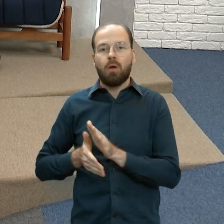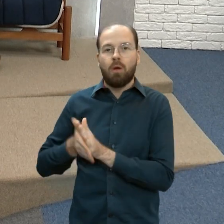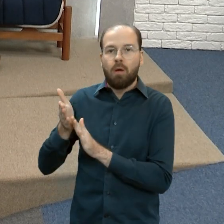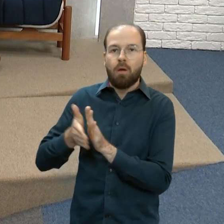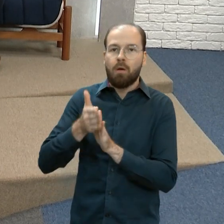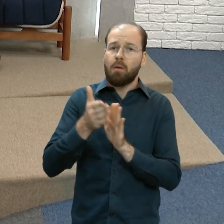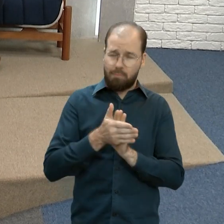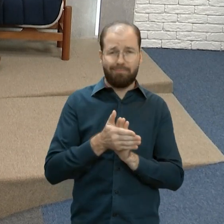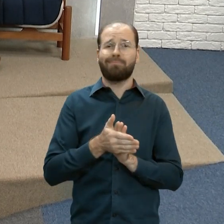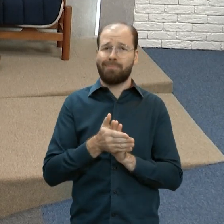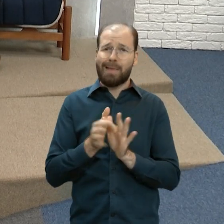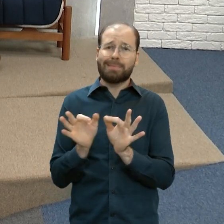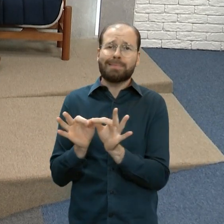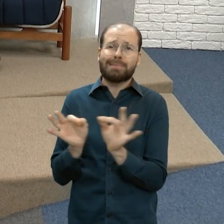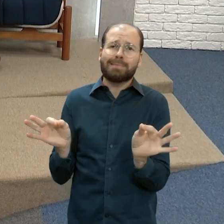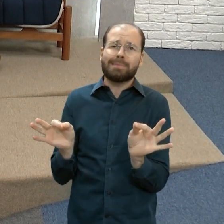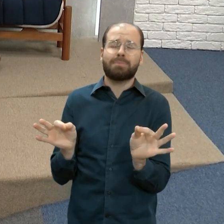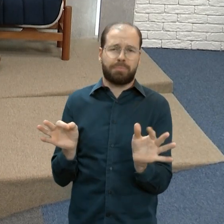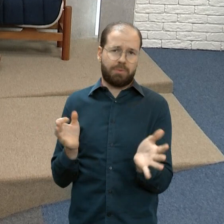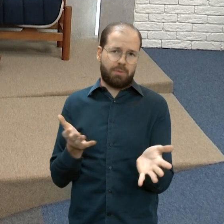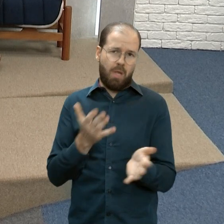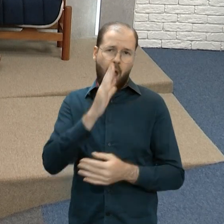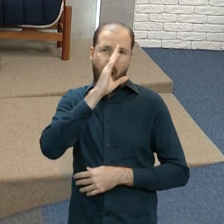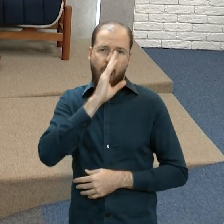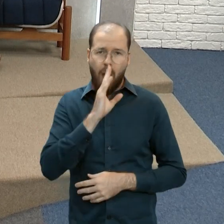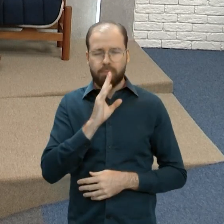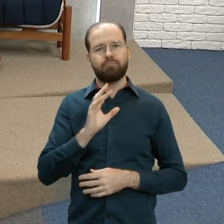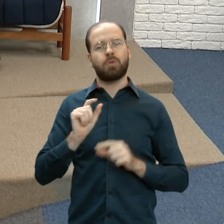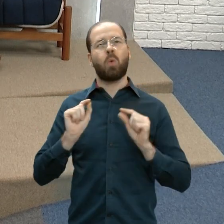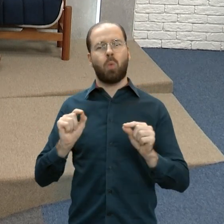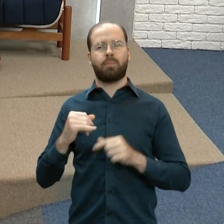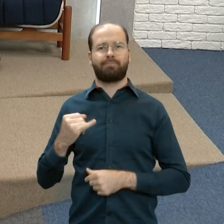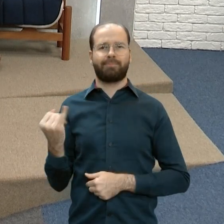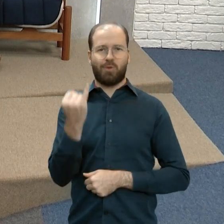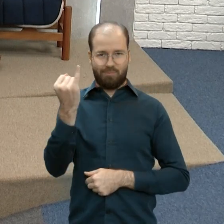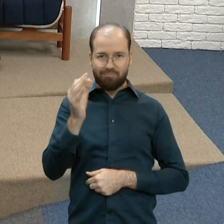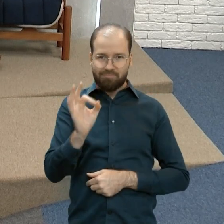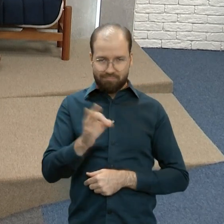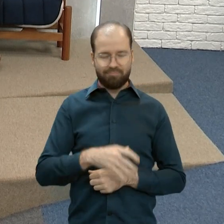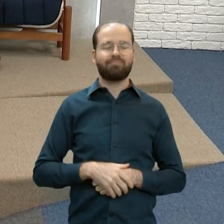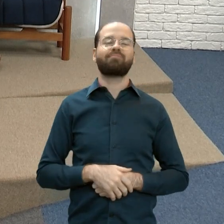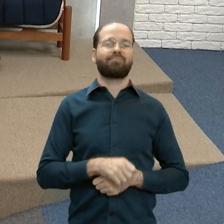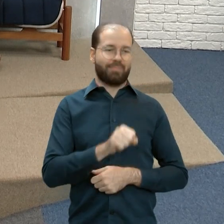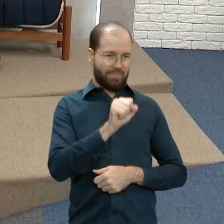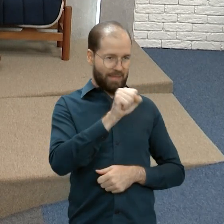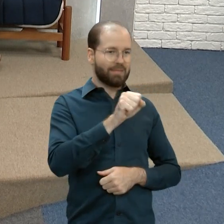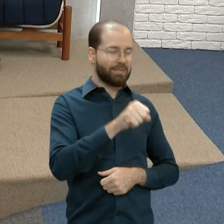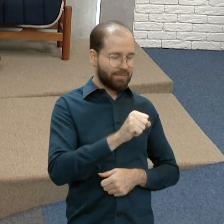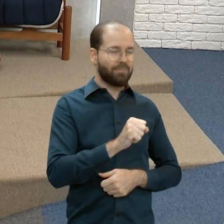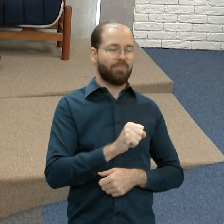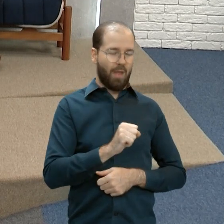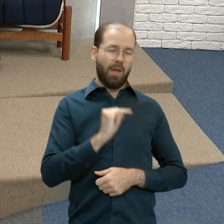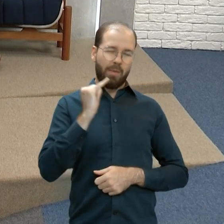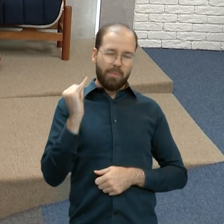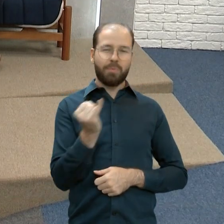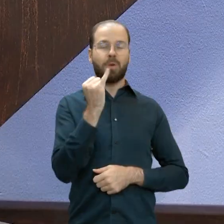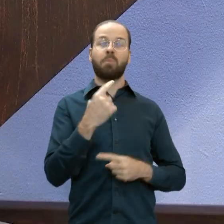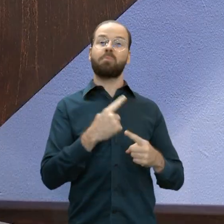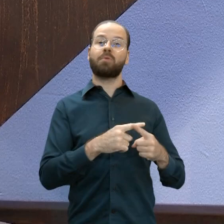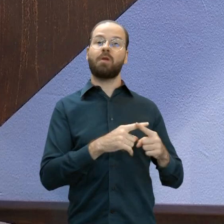Também é muito importante, né, Renan? Muito, e muito, porque traz uma conexão mais forte, esses momentos,